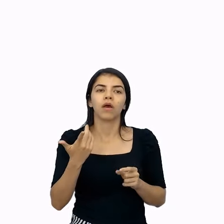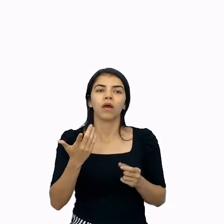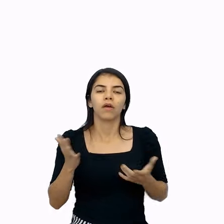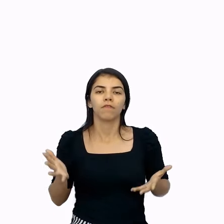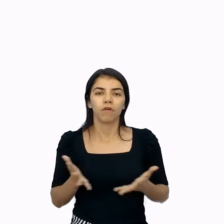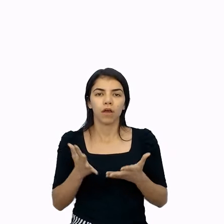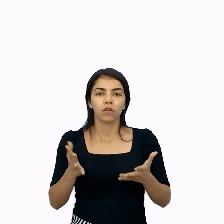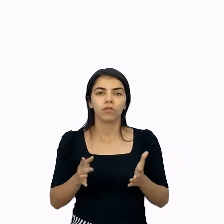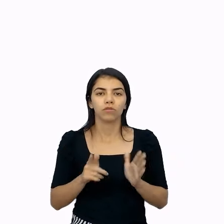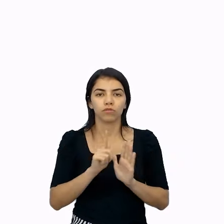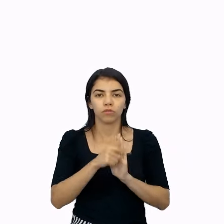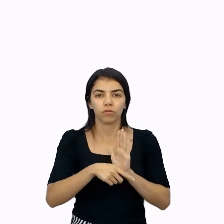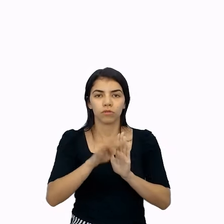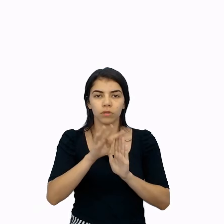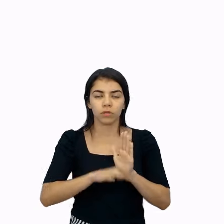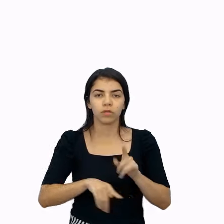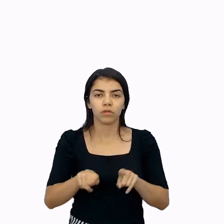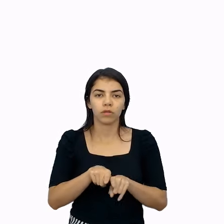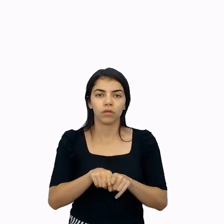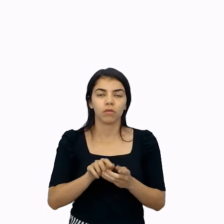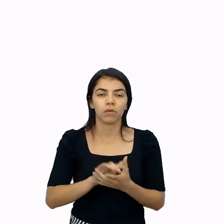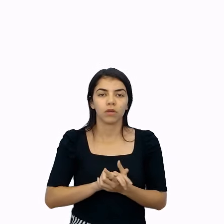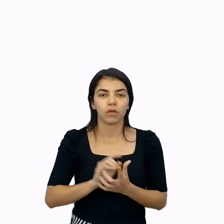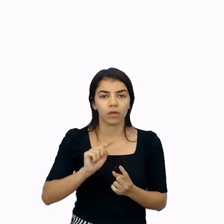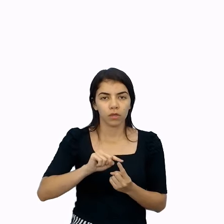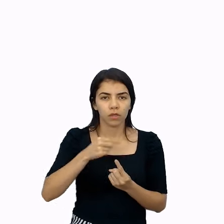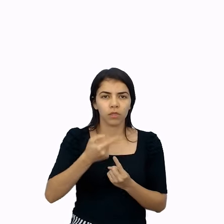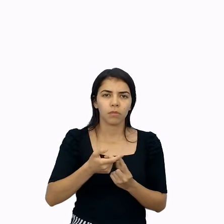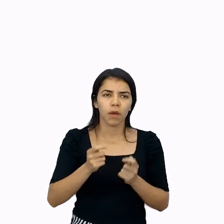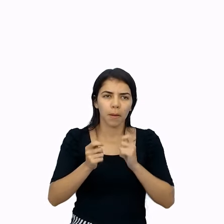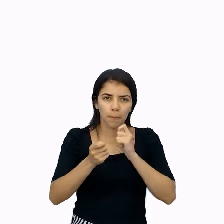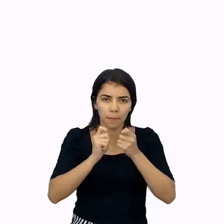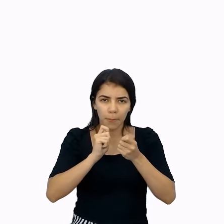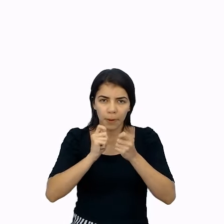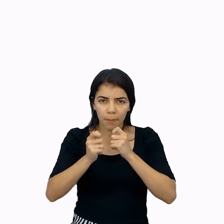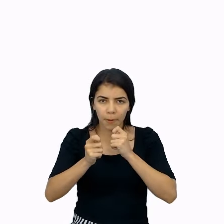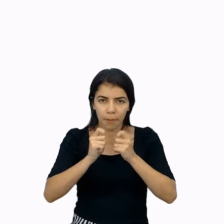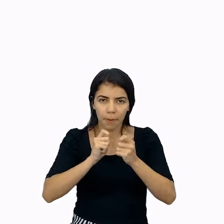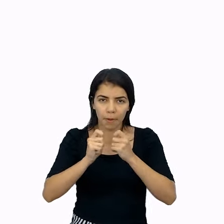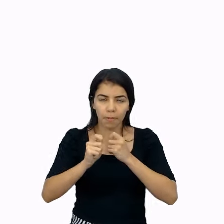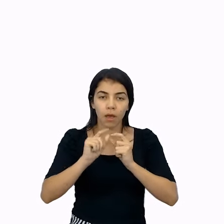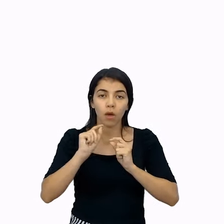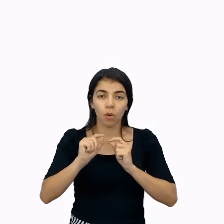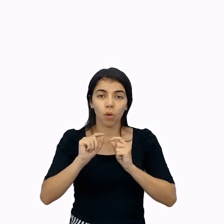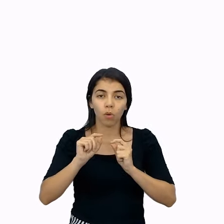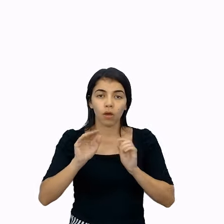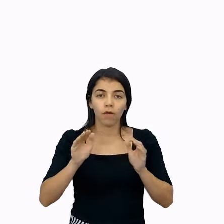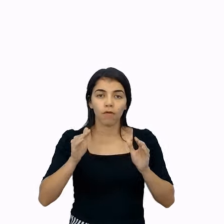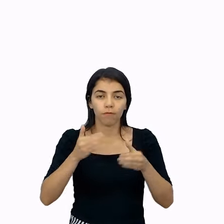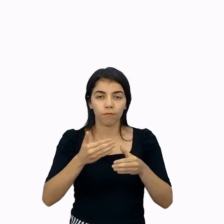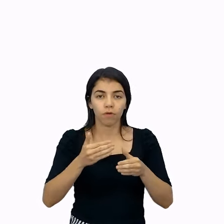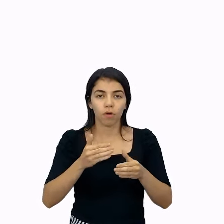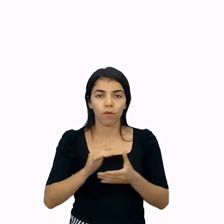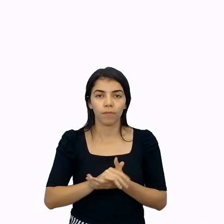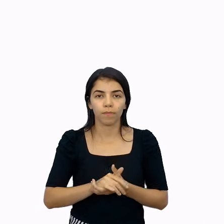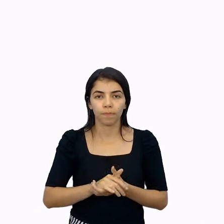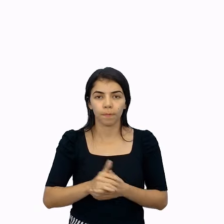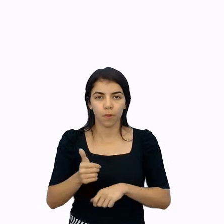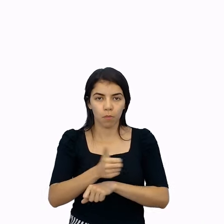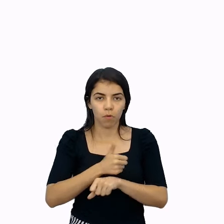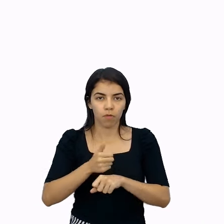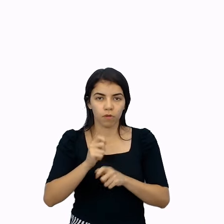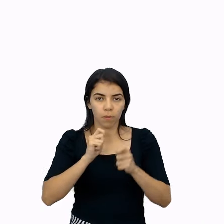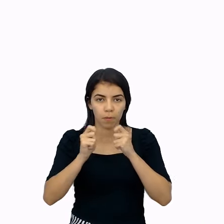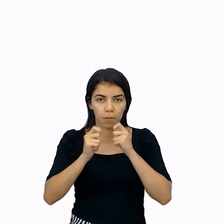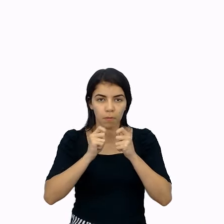do gênero textual não final, que é uma reportagem também pertencente aí ao campo de atuação